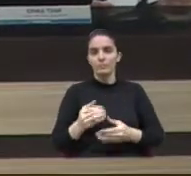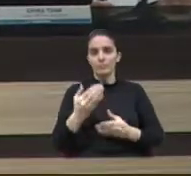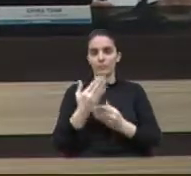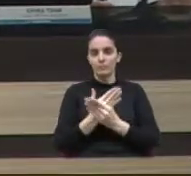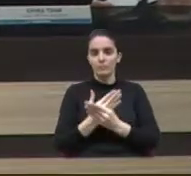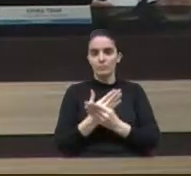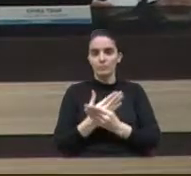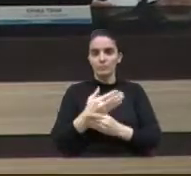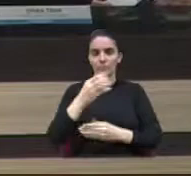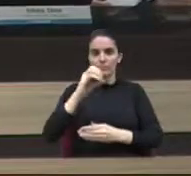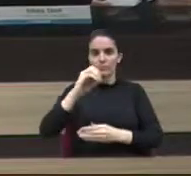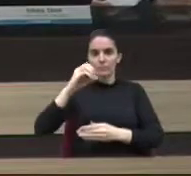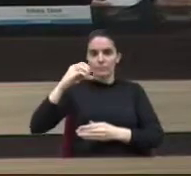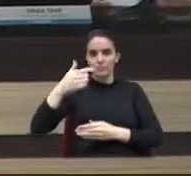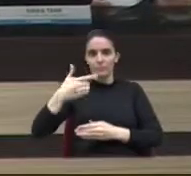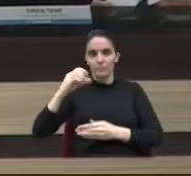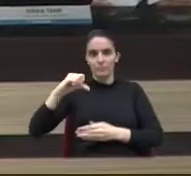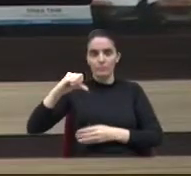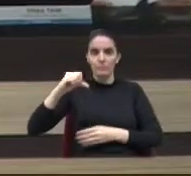Processo